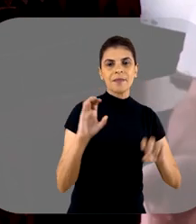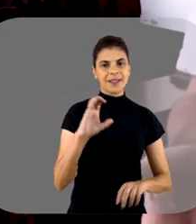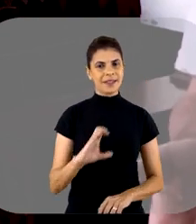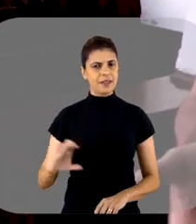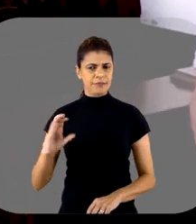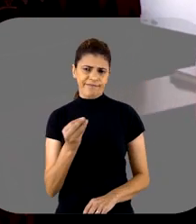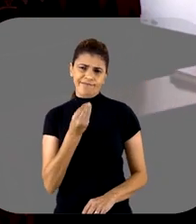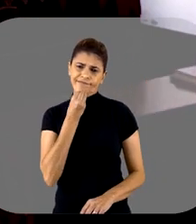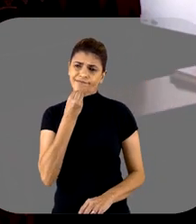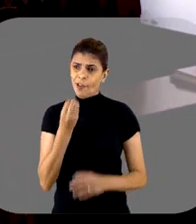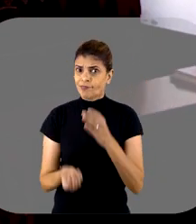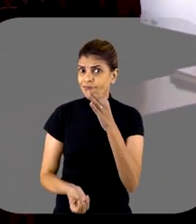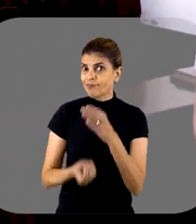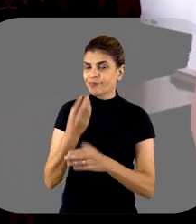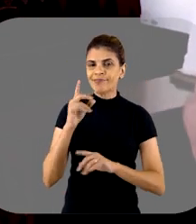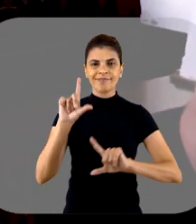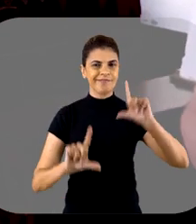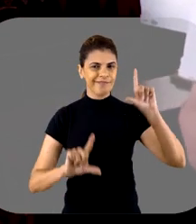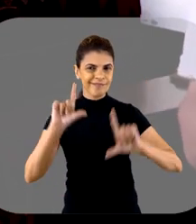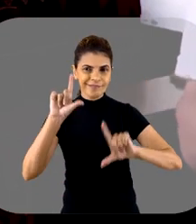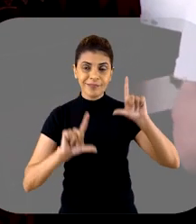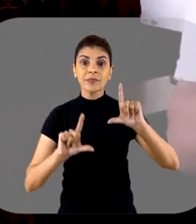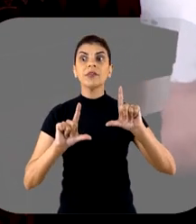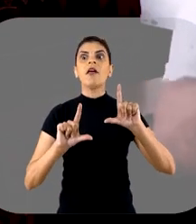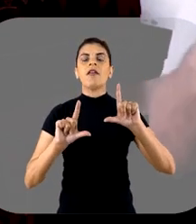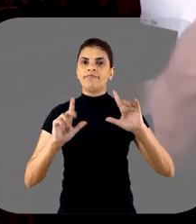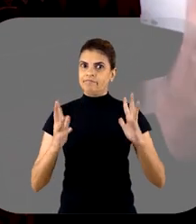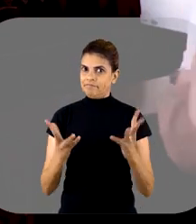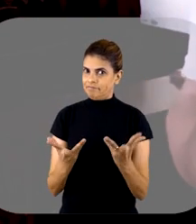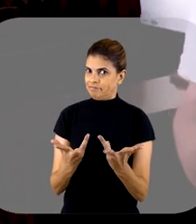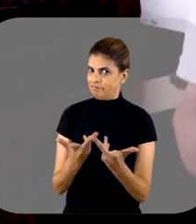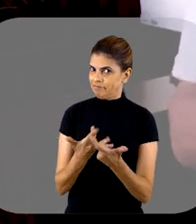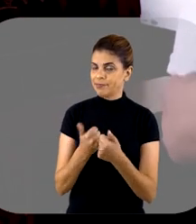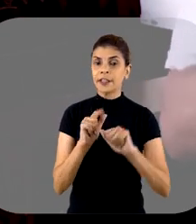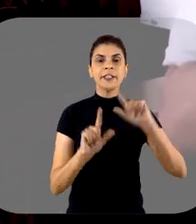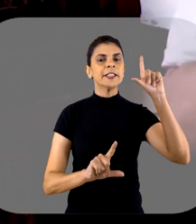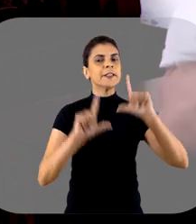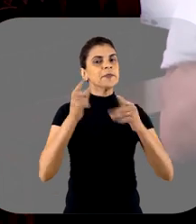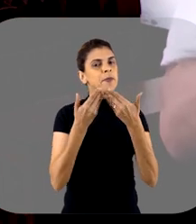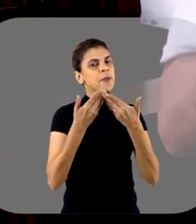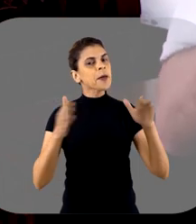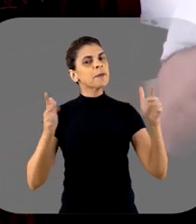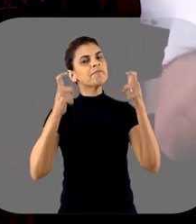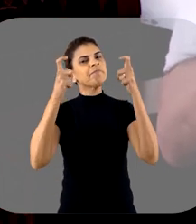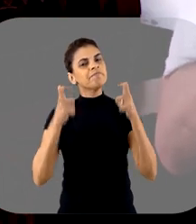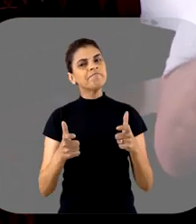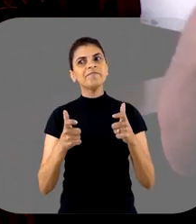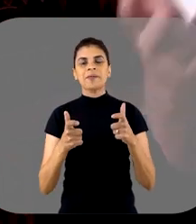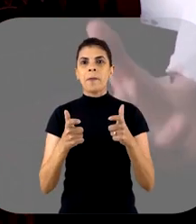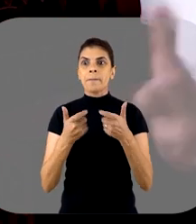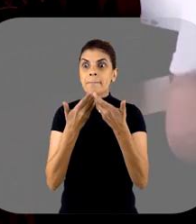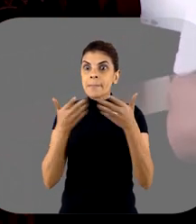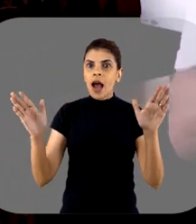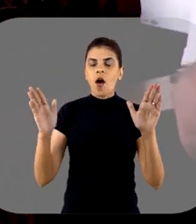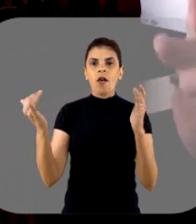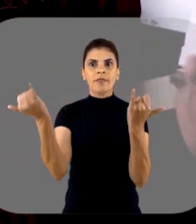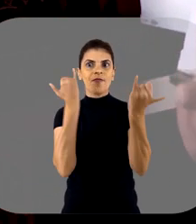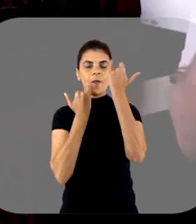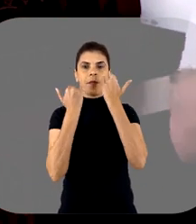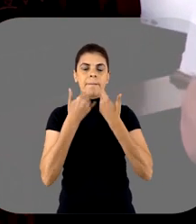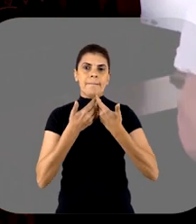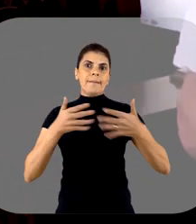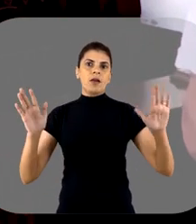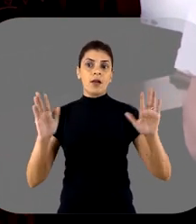ciência. Evidentemente, quando surgiu a televisão, isso se aprimorou um pouco mais. A televisão abre um aspecto maior, uma possibilidade